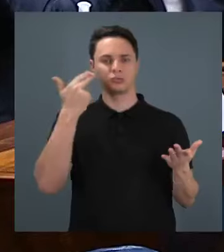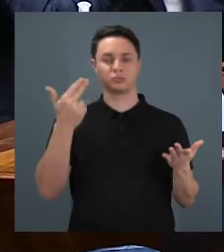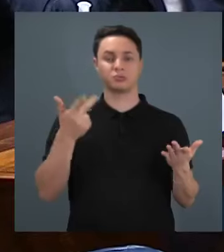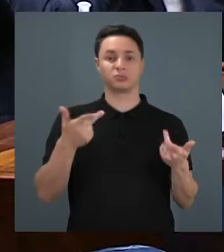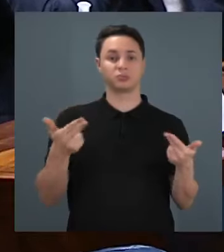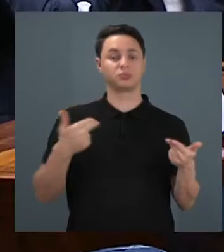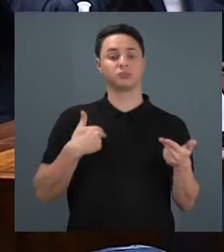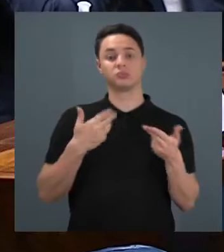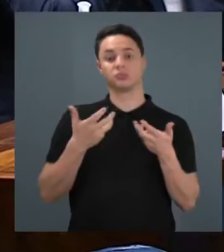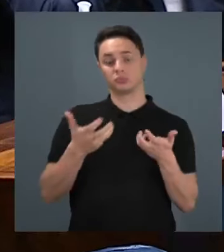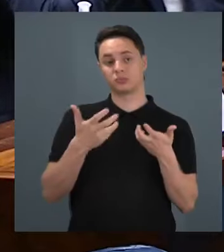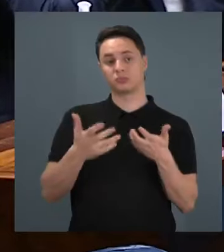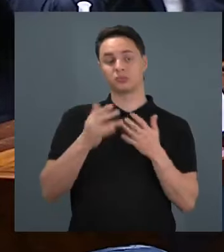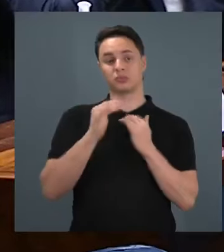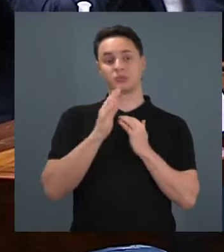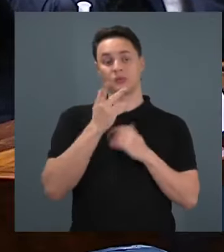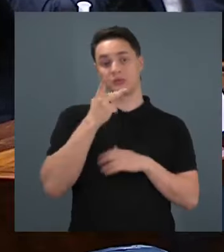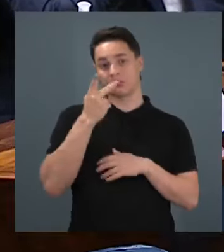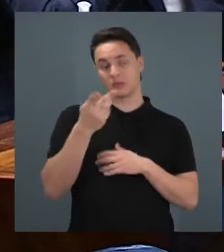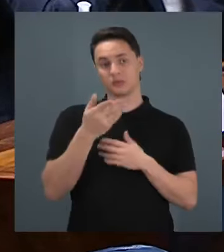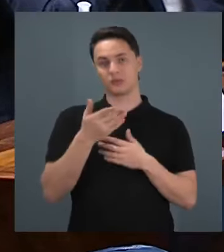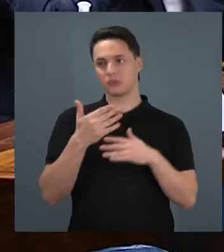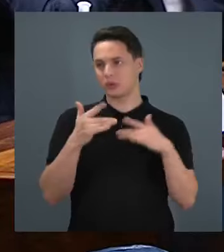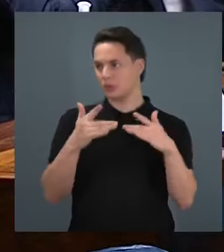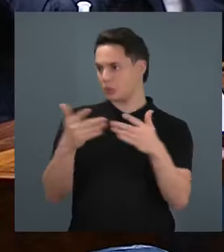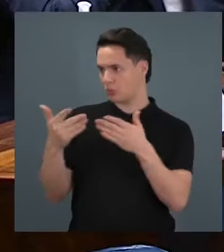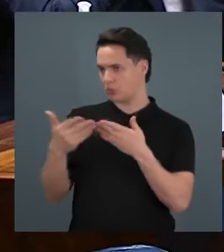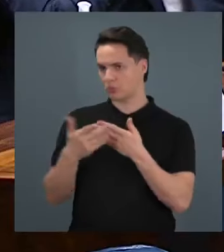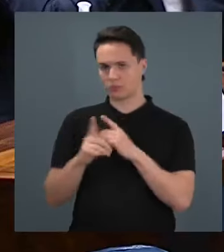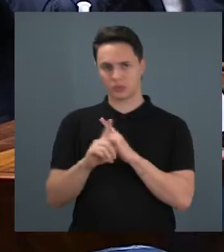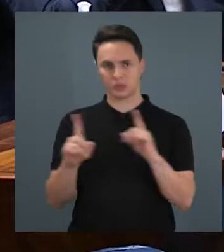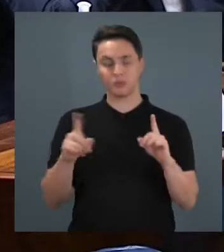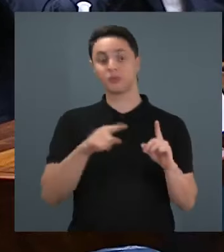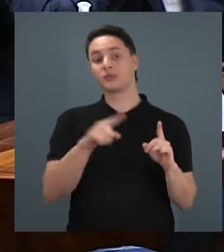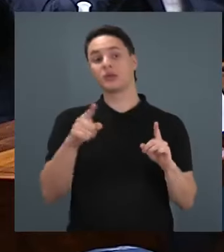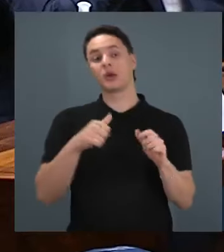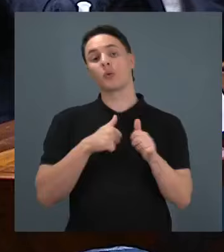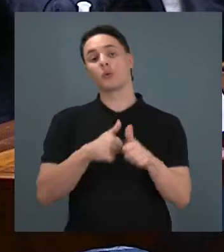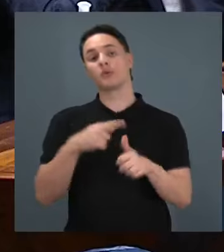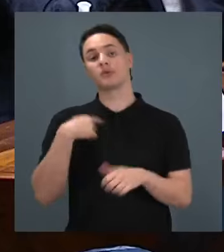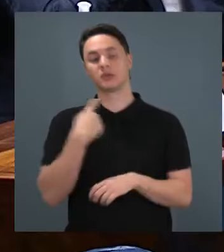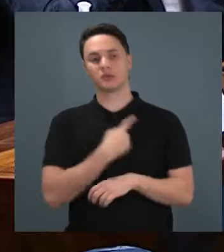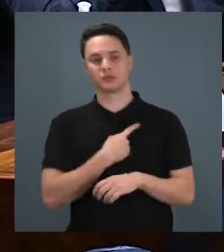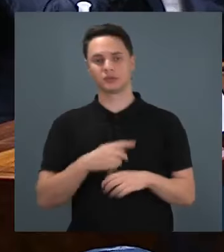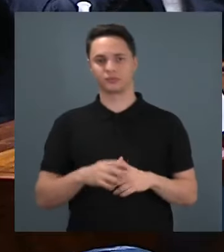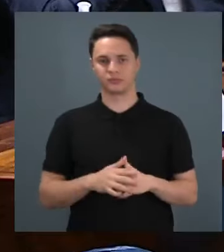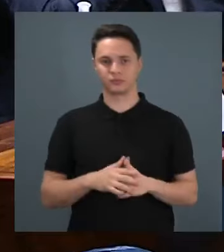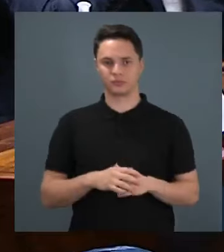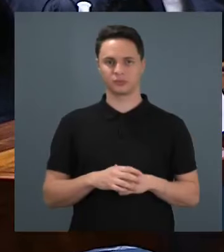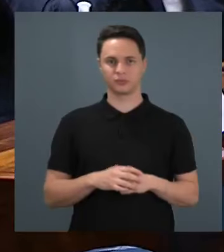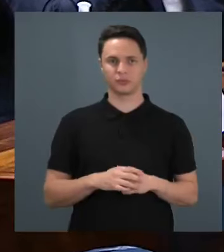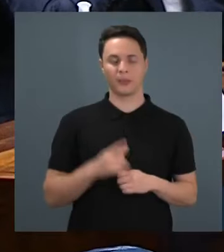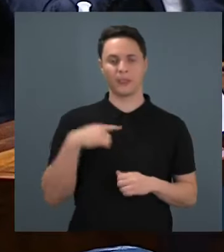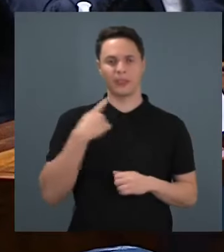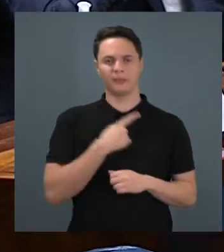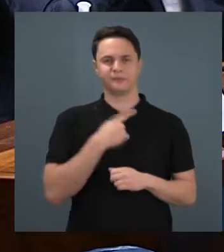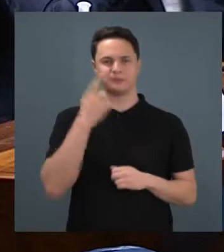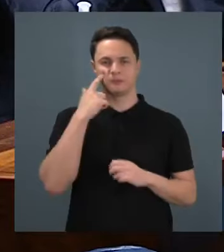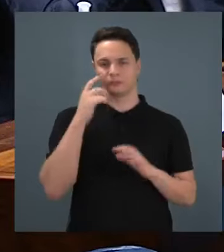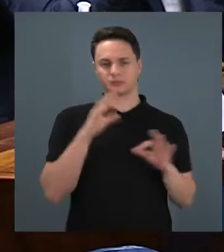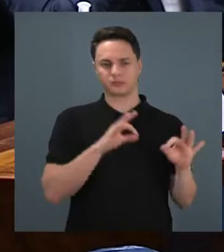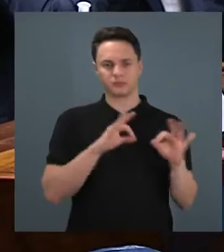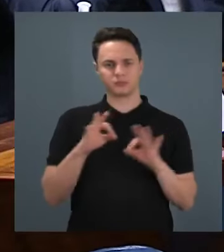quero me dirigir, não aos nossos pares aqui, eu quero me dirigir a quem está nos acompanhando. A gente está assistindo aqui todas